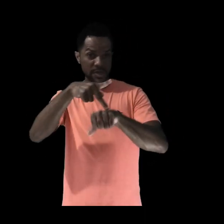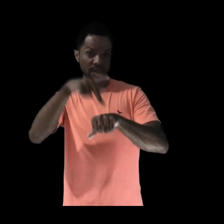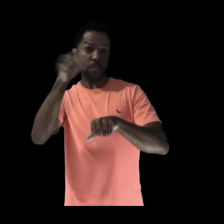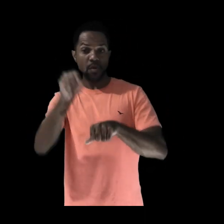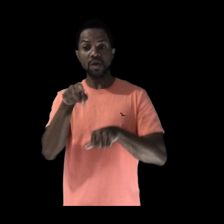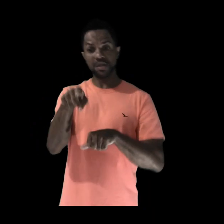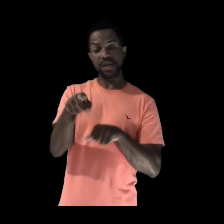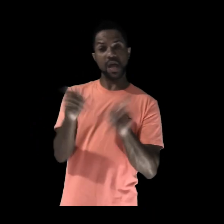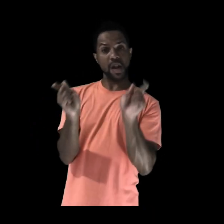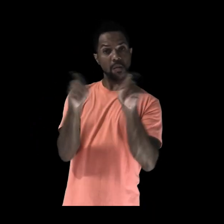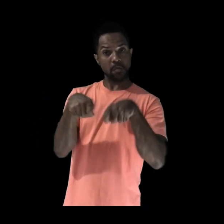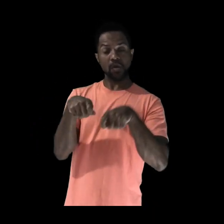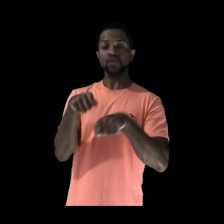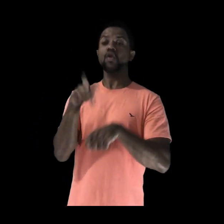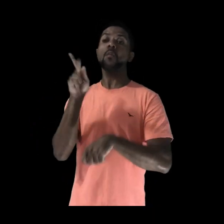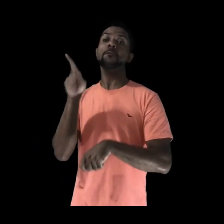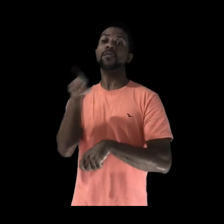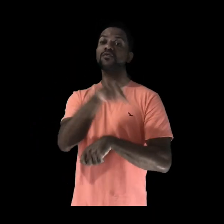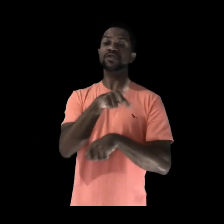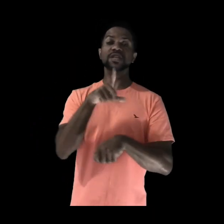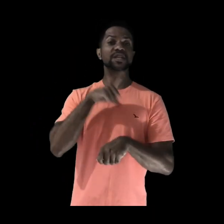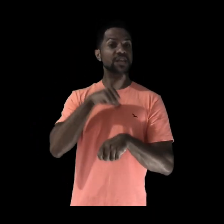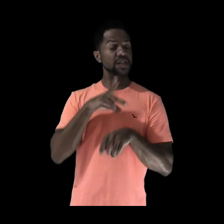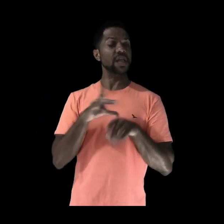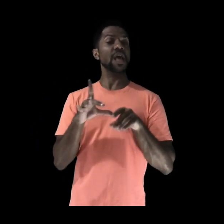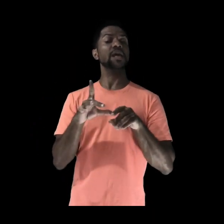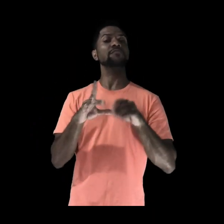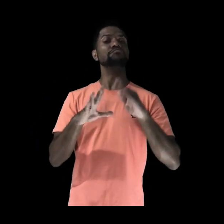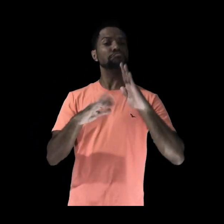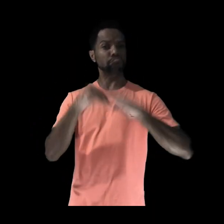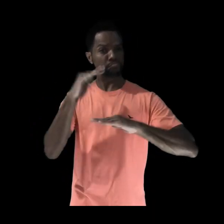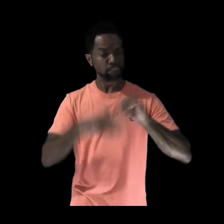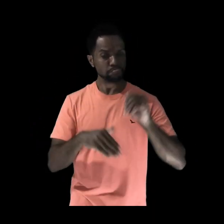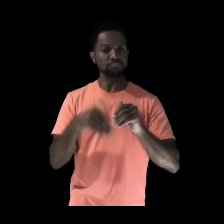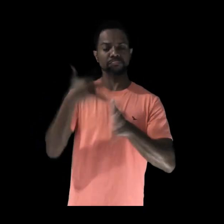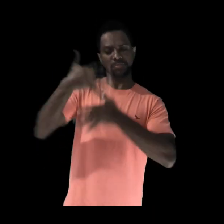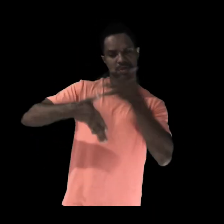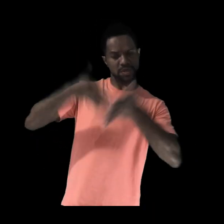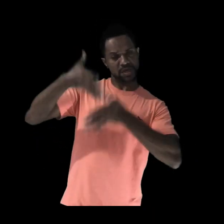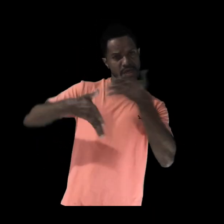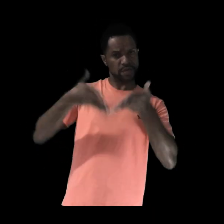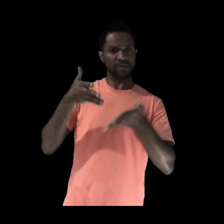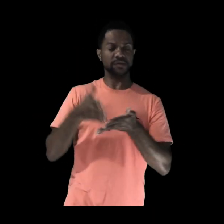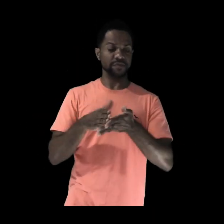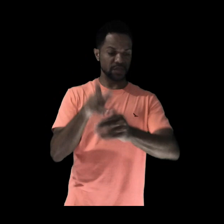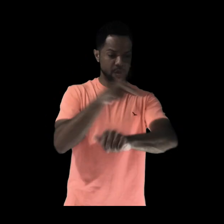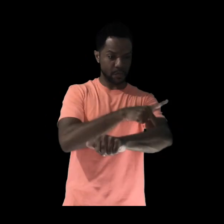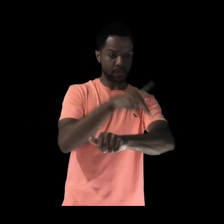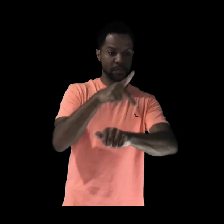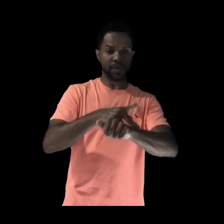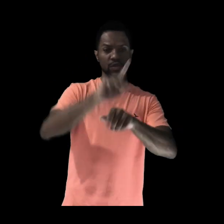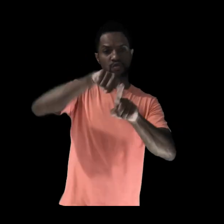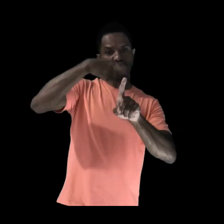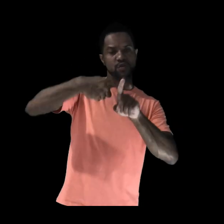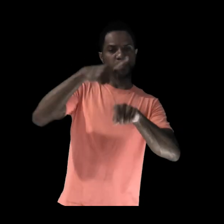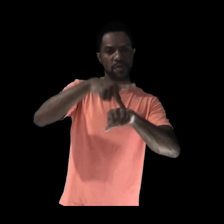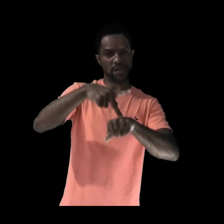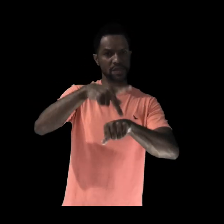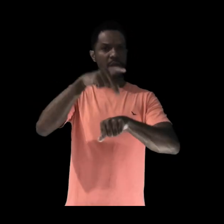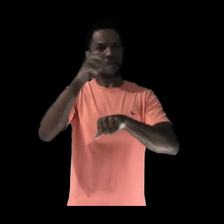a pós-graduação vai habilitar ela como uma professora que tem especialidade em Libras. Então, a parte